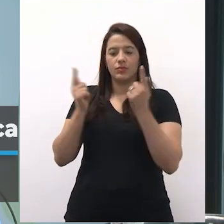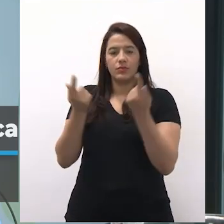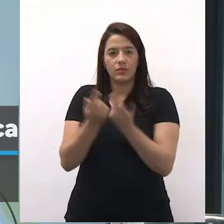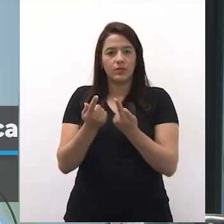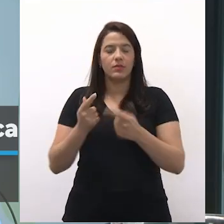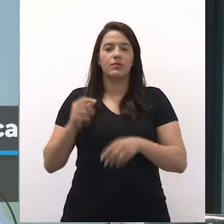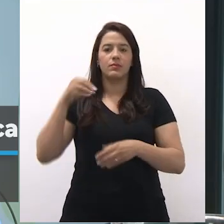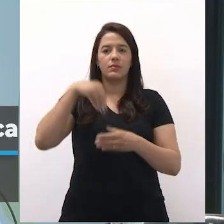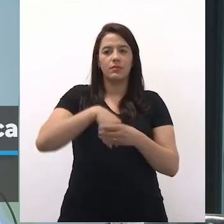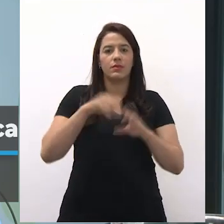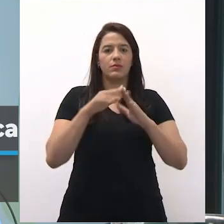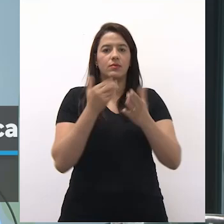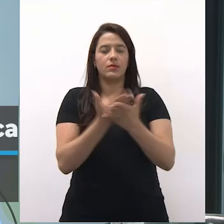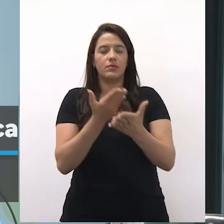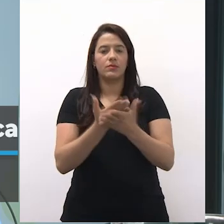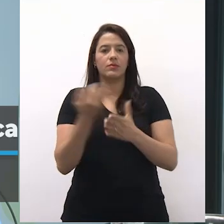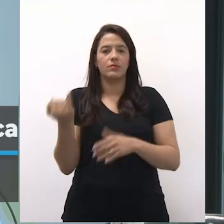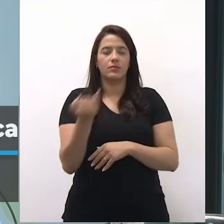na escola, né?